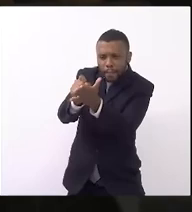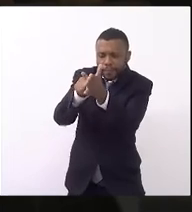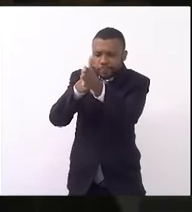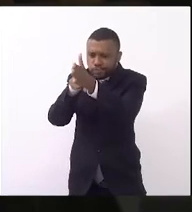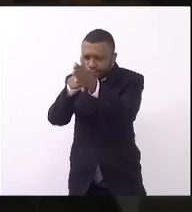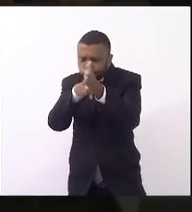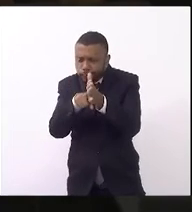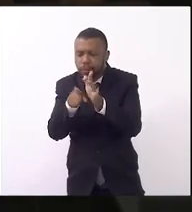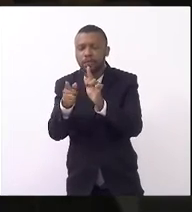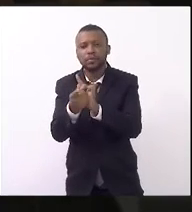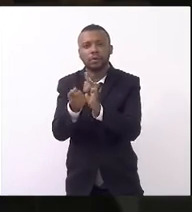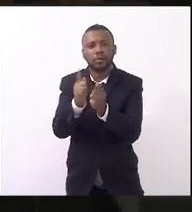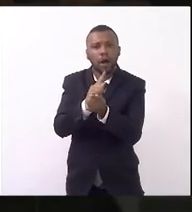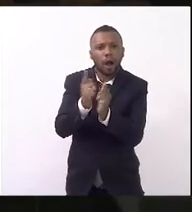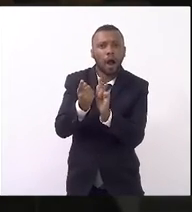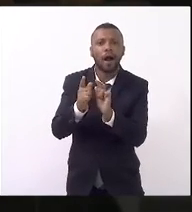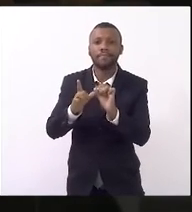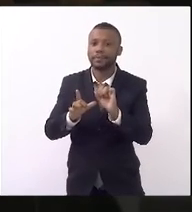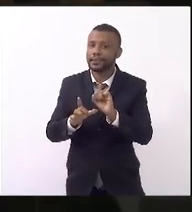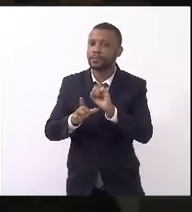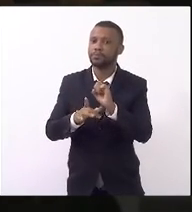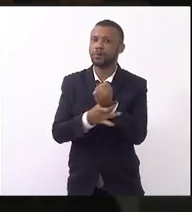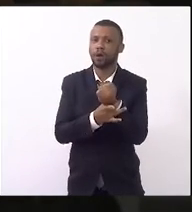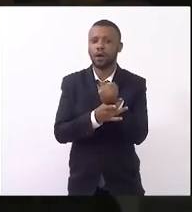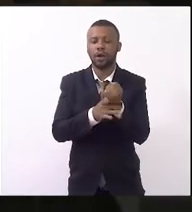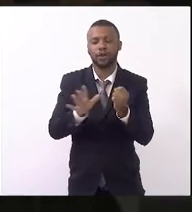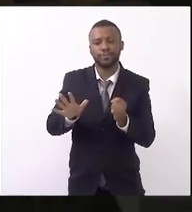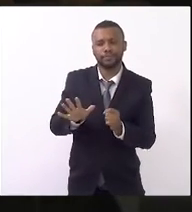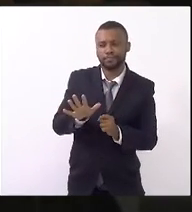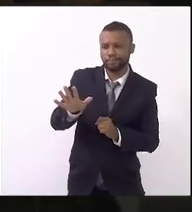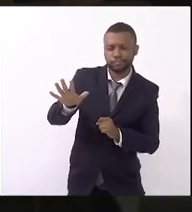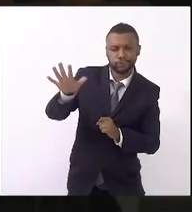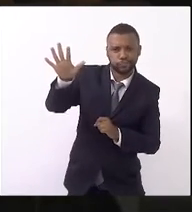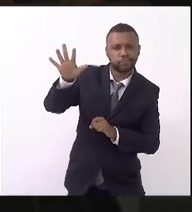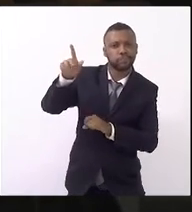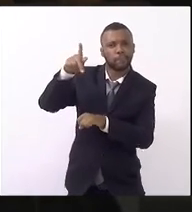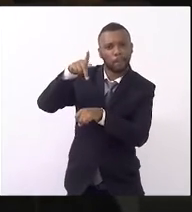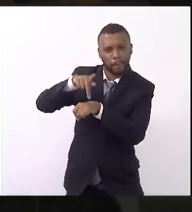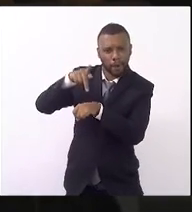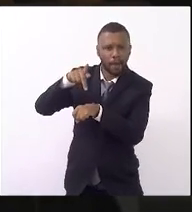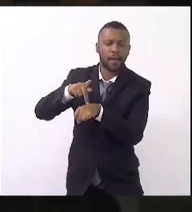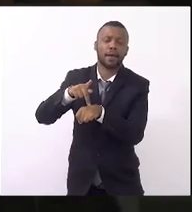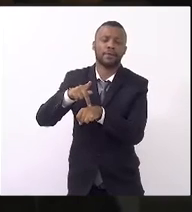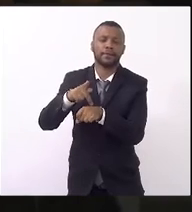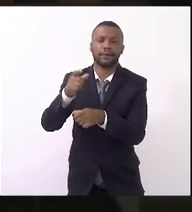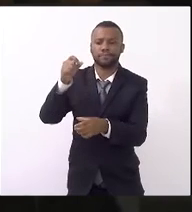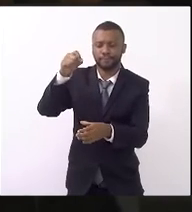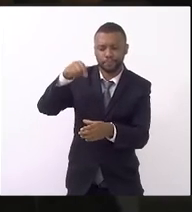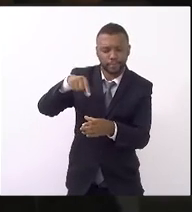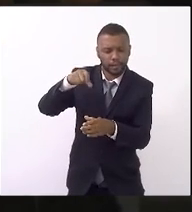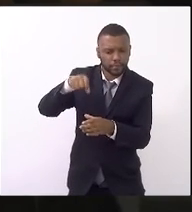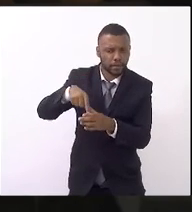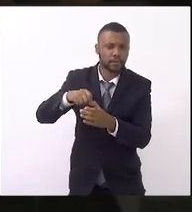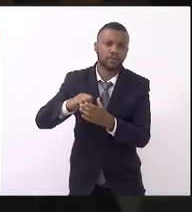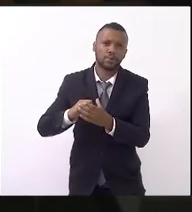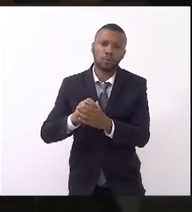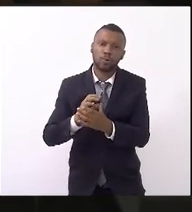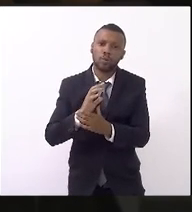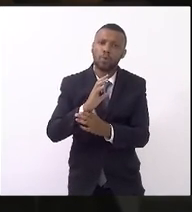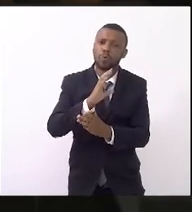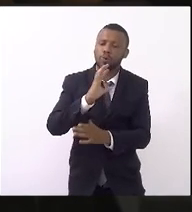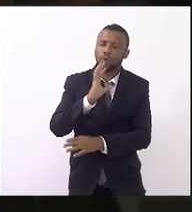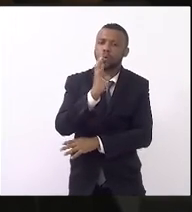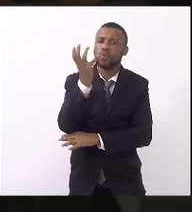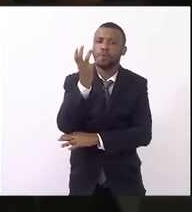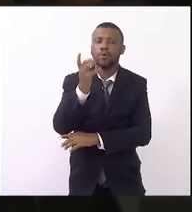geotécnico, contenção de encostas, reflorestamento e habitação de interesse